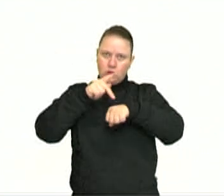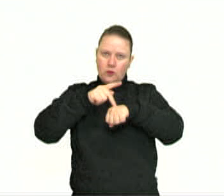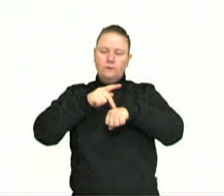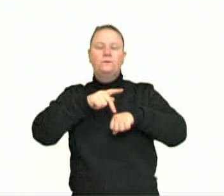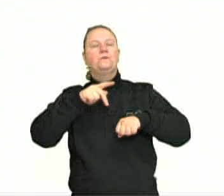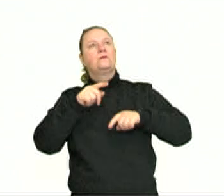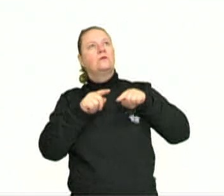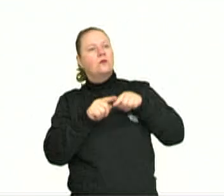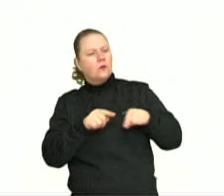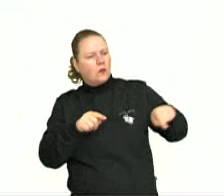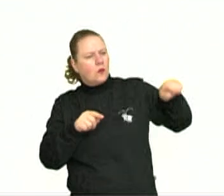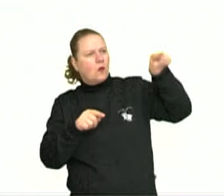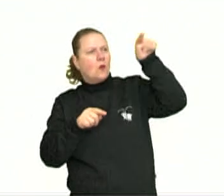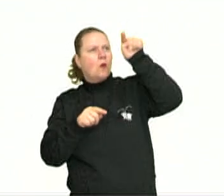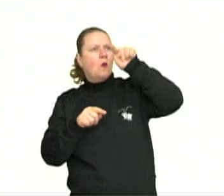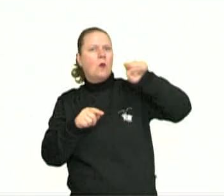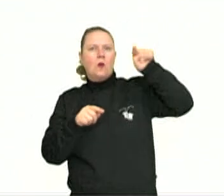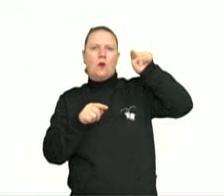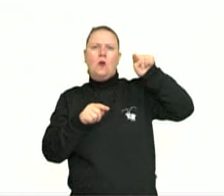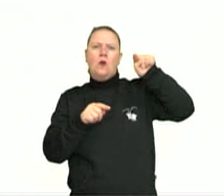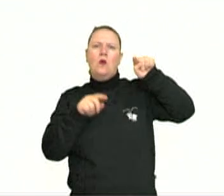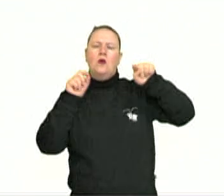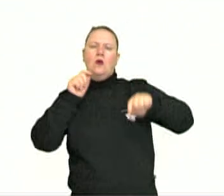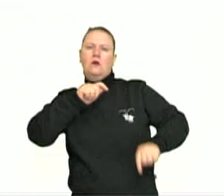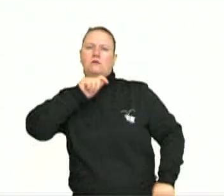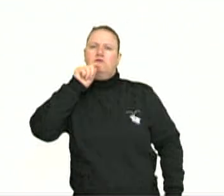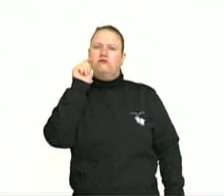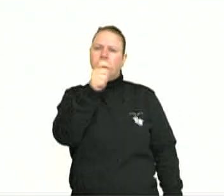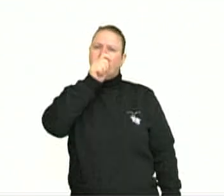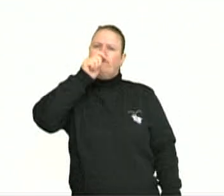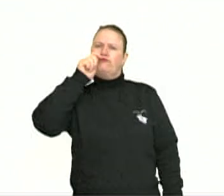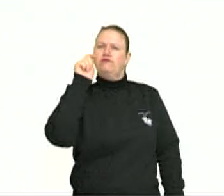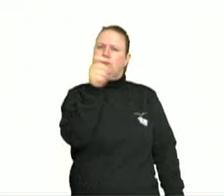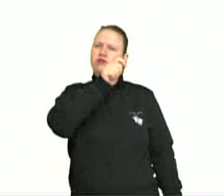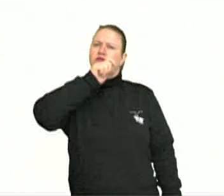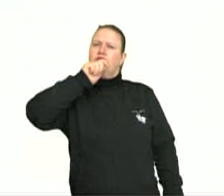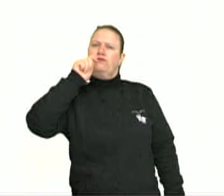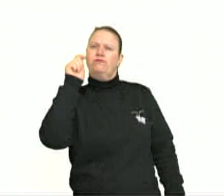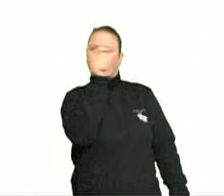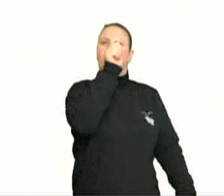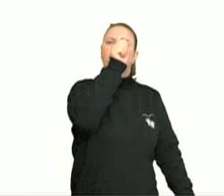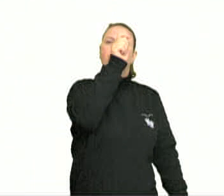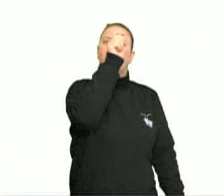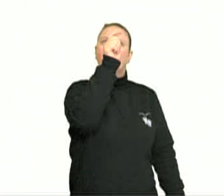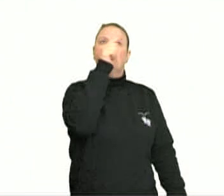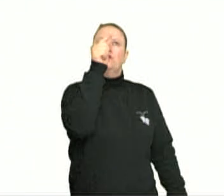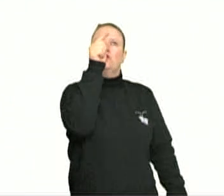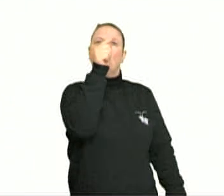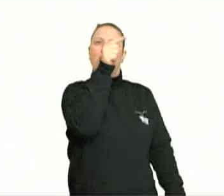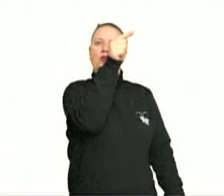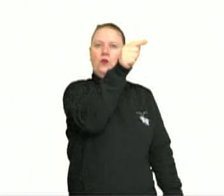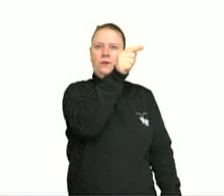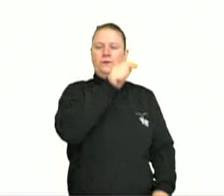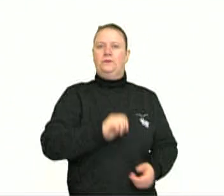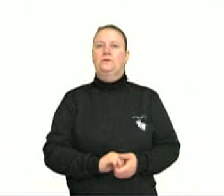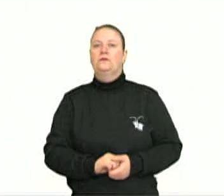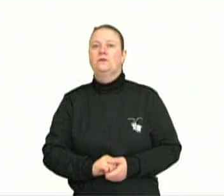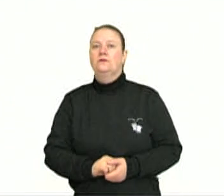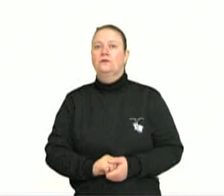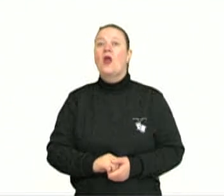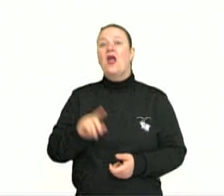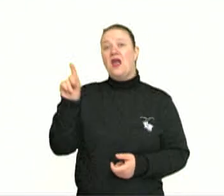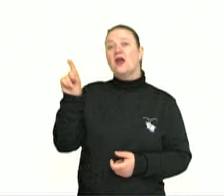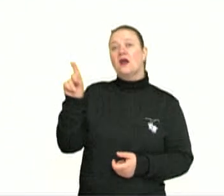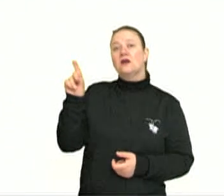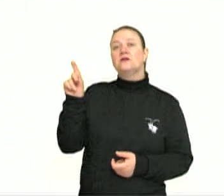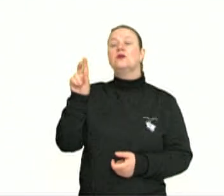corda e aí, em si, o projétil ele é lançado, certo? A funda é uma arma